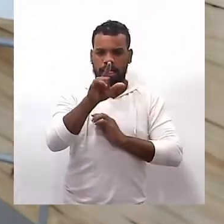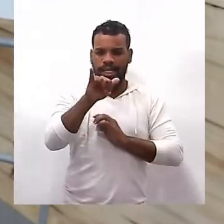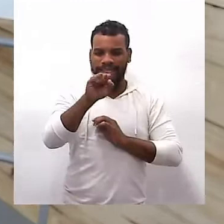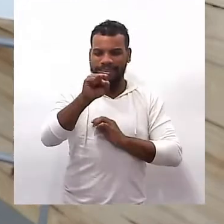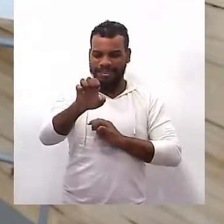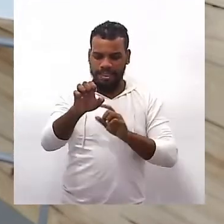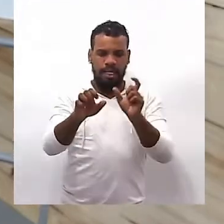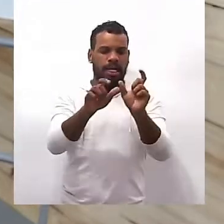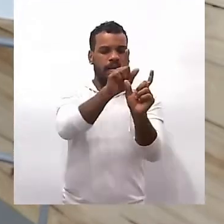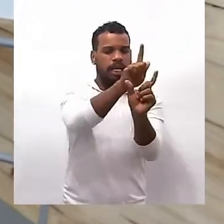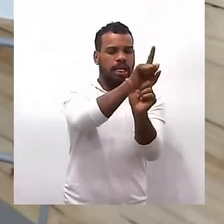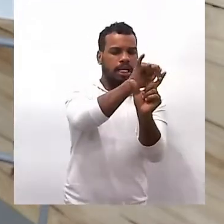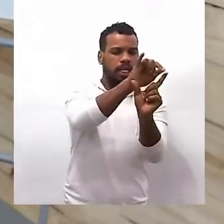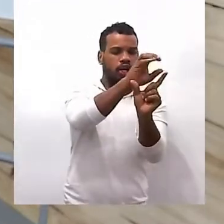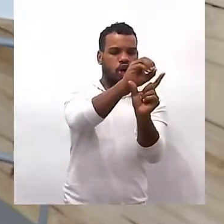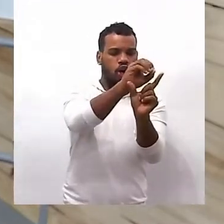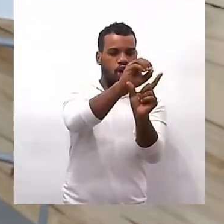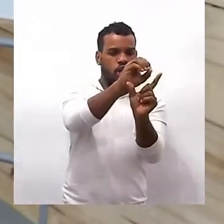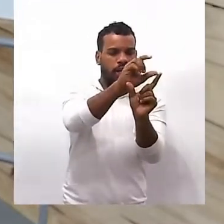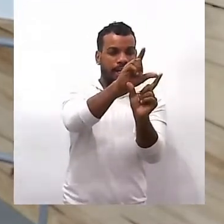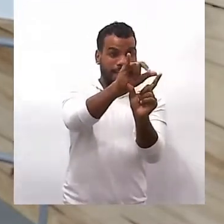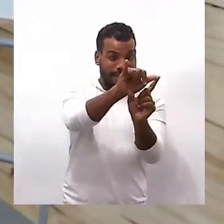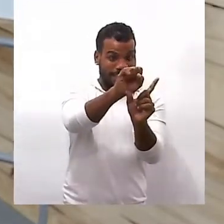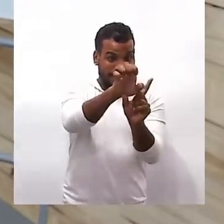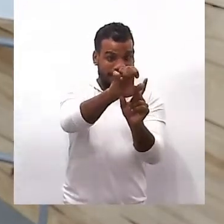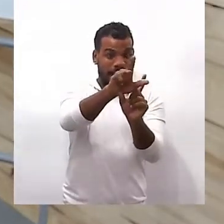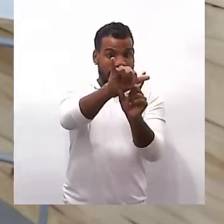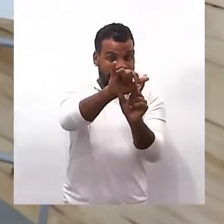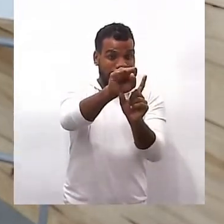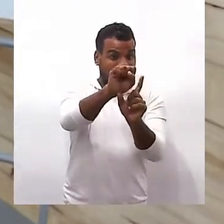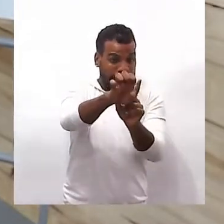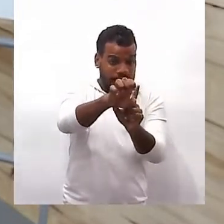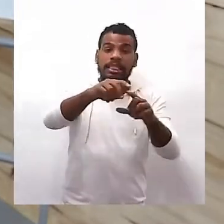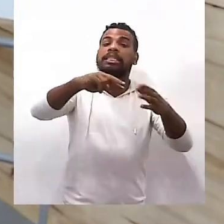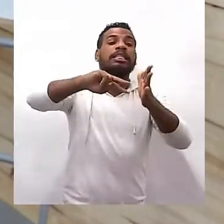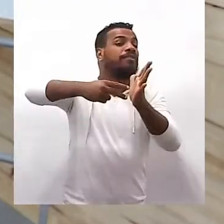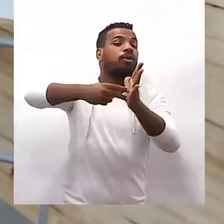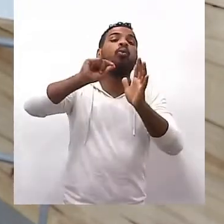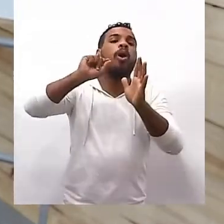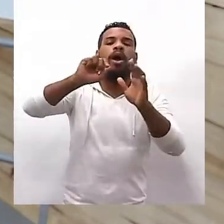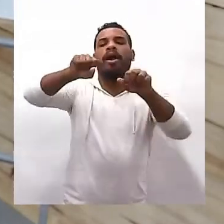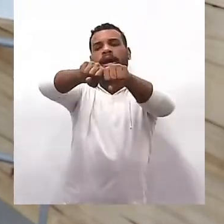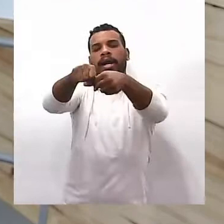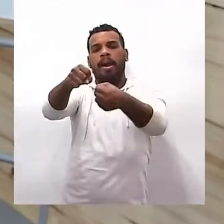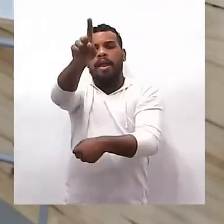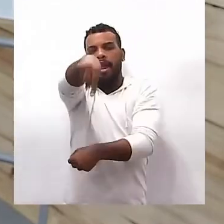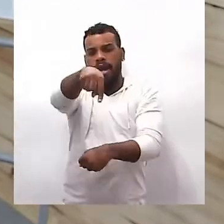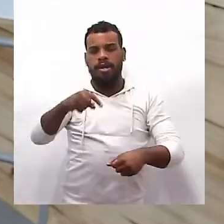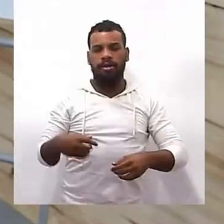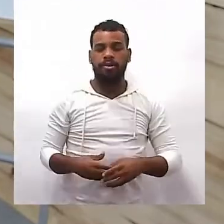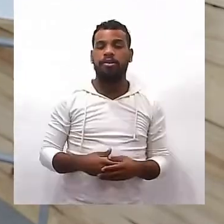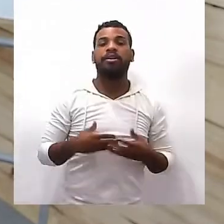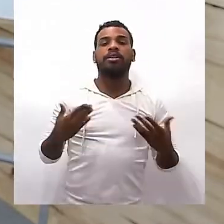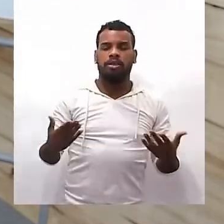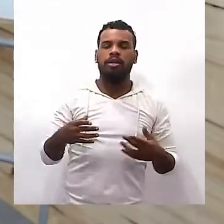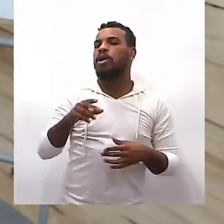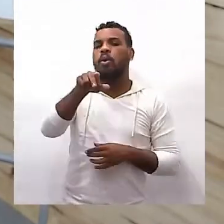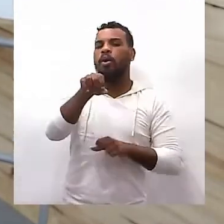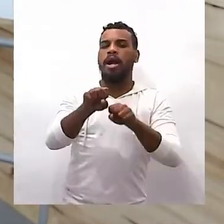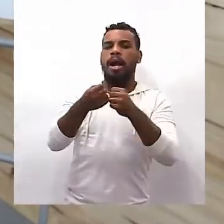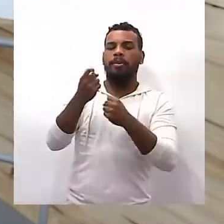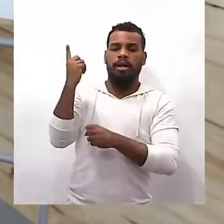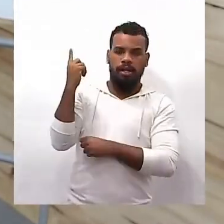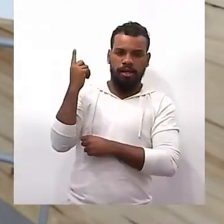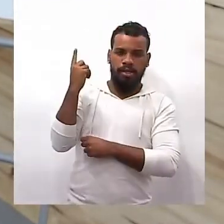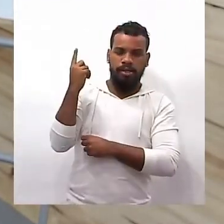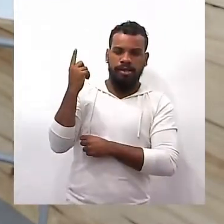lise, lise significa quebra. Lise significa quebra, tá? Você vai estar quebrando. Então eu vou